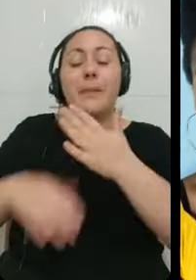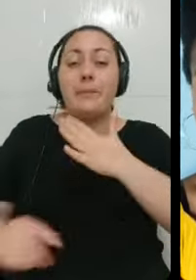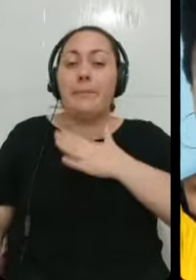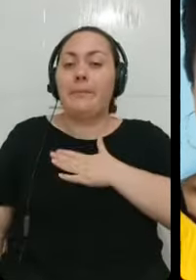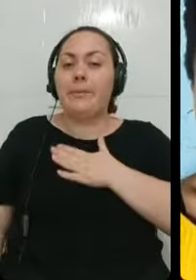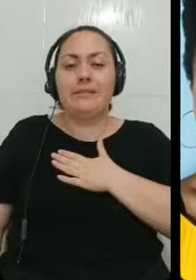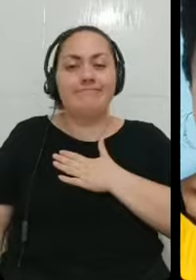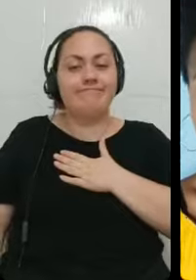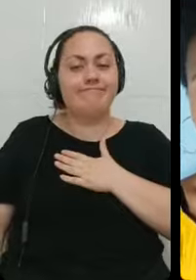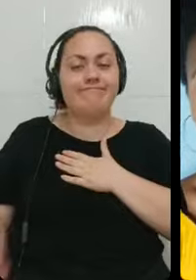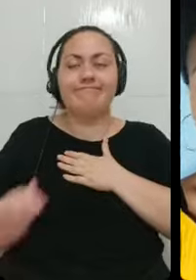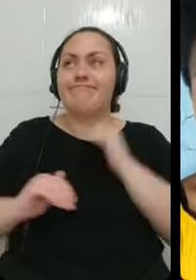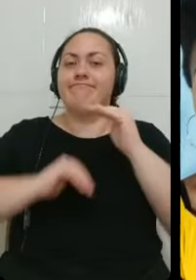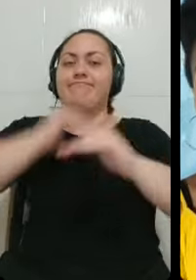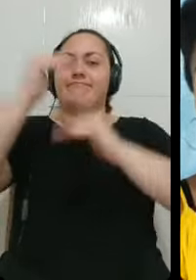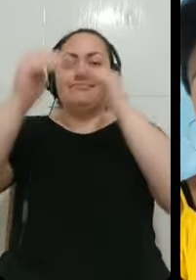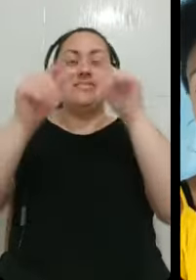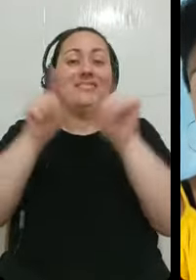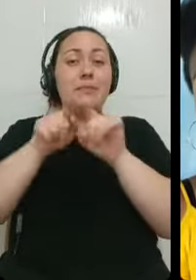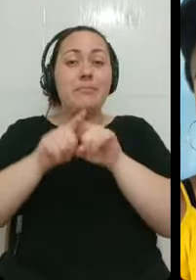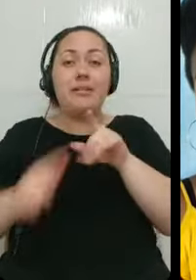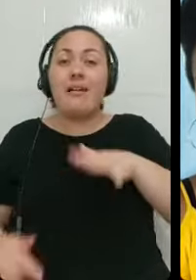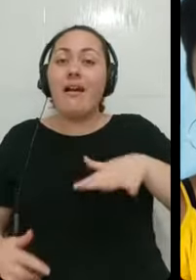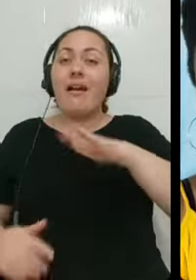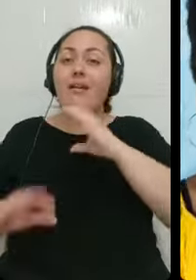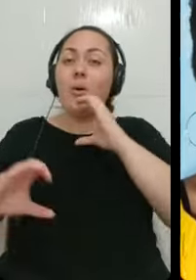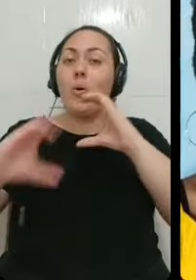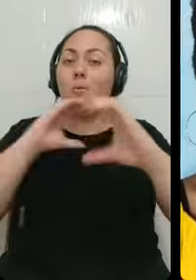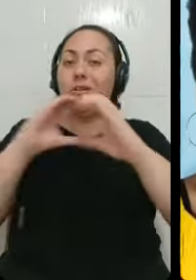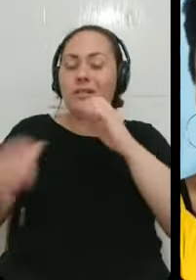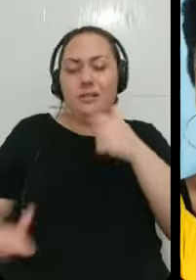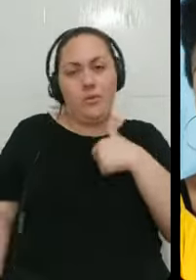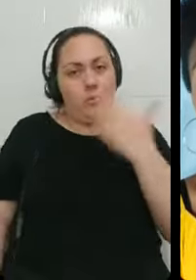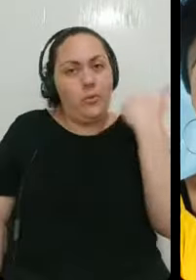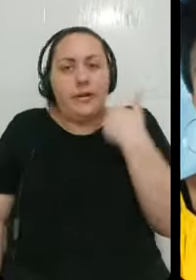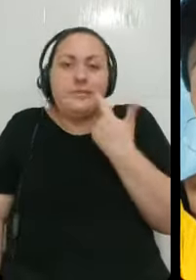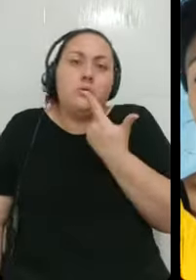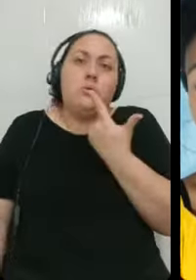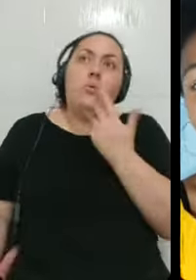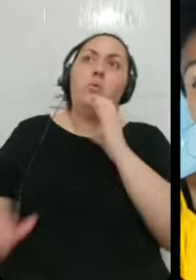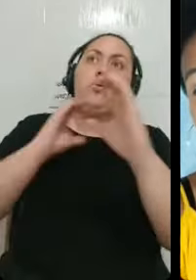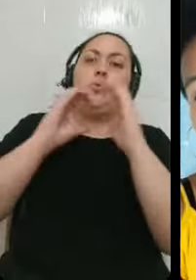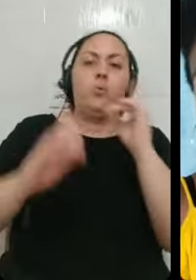parte de comunicação também, e como eu disse, eu não era uma pessoa super comunicativa. E foi uma coisa que eu me